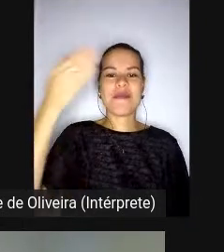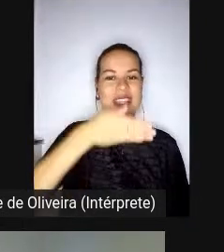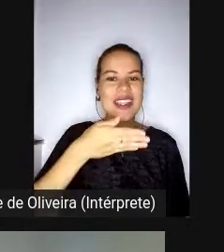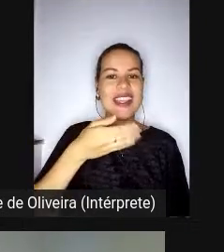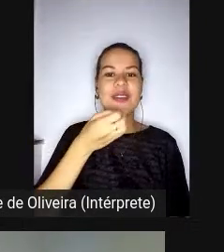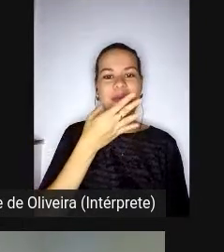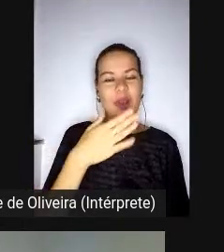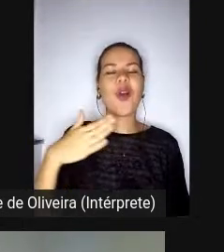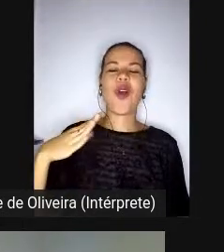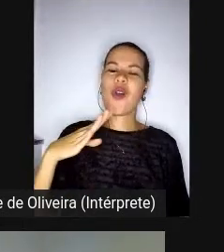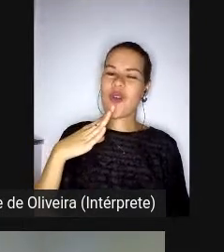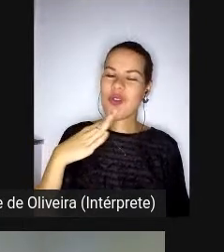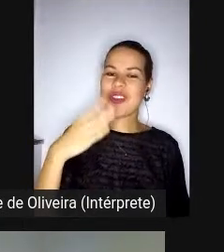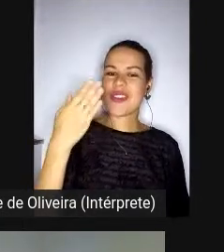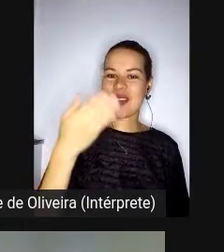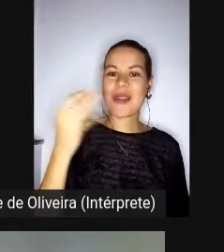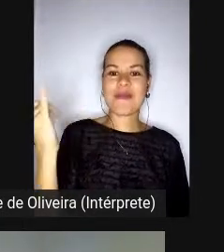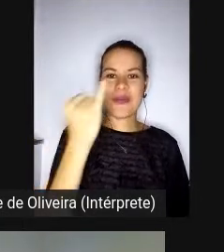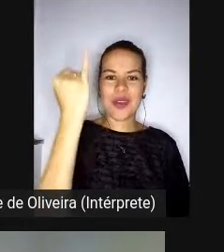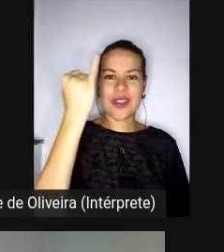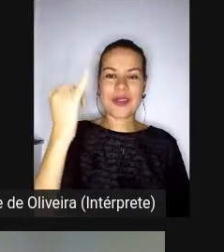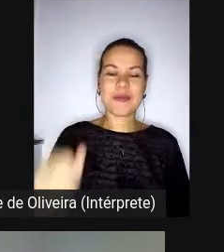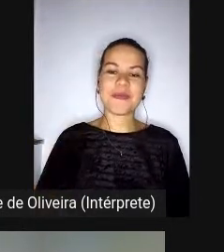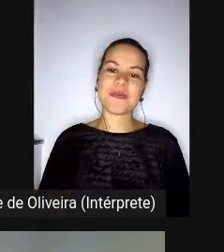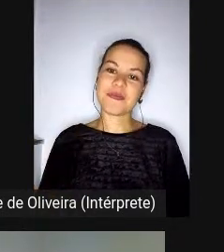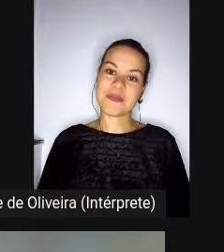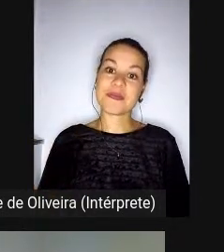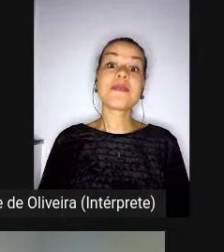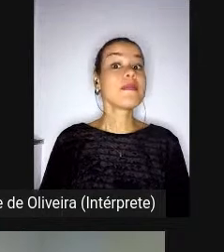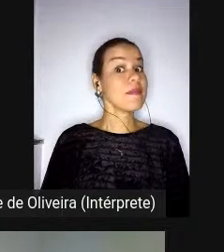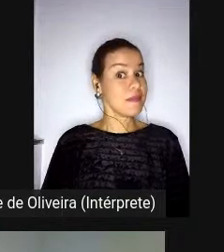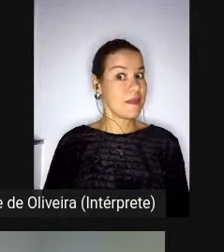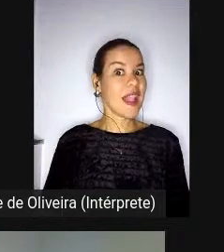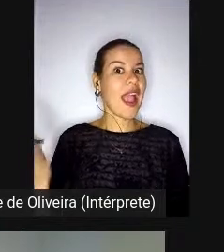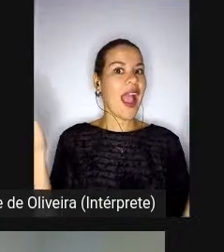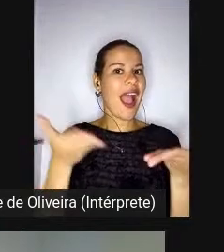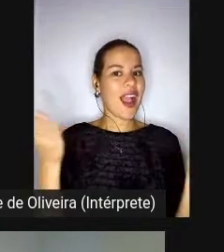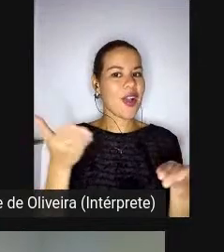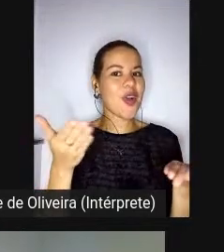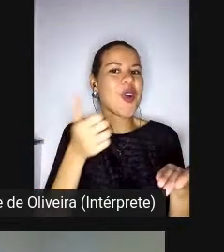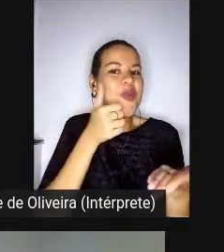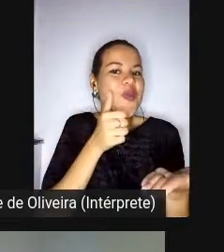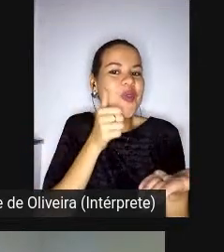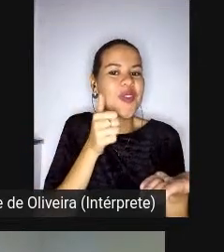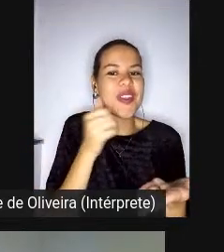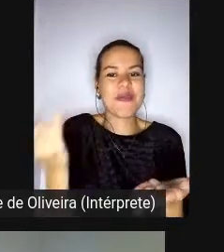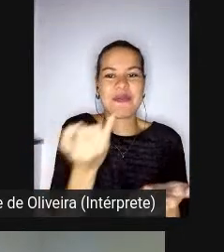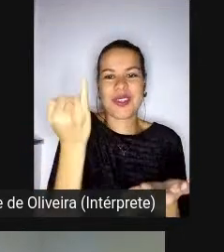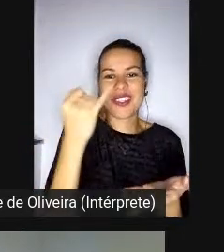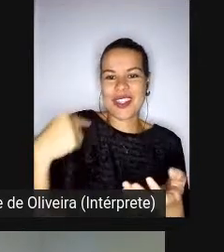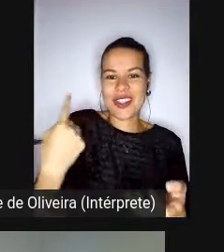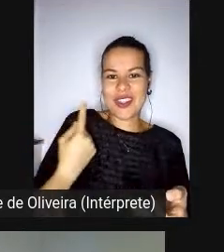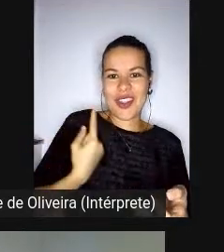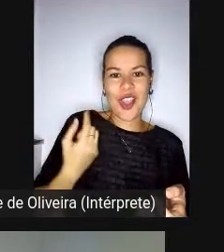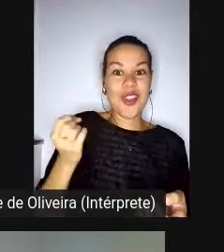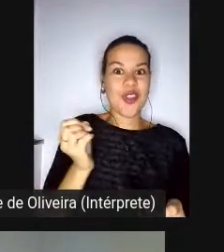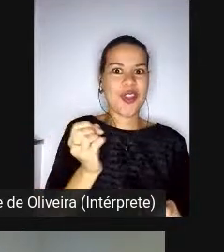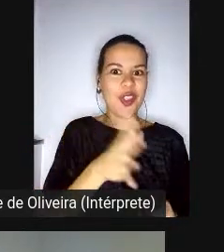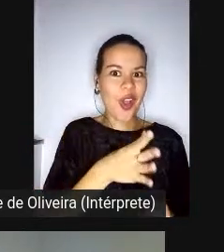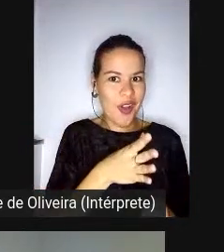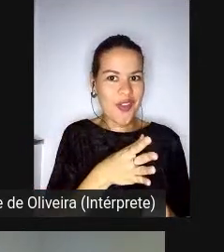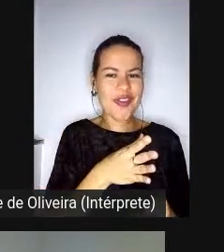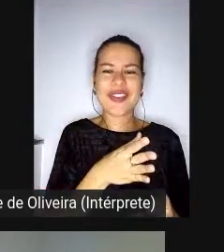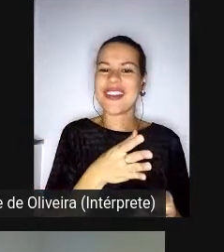Fabinho isso é importante e agora nossa querida coordenadora né nossa menina é uma das mais novas professores do campus Nova em